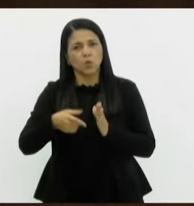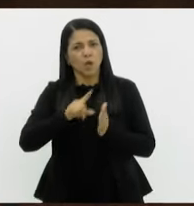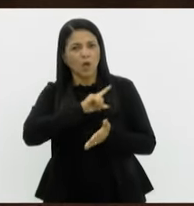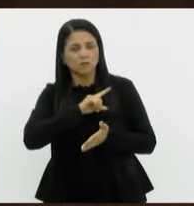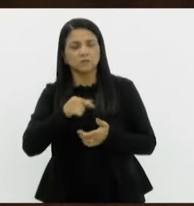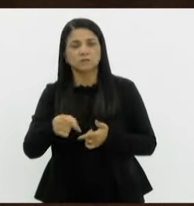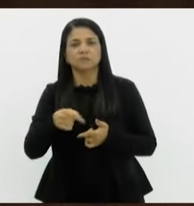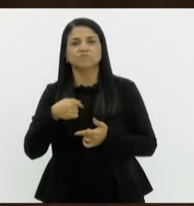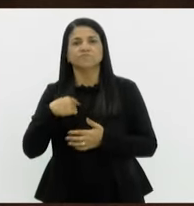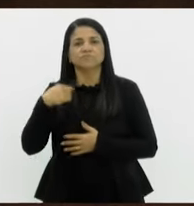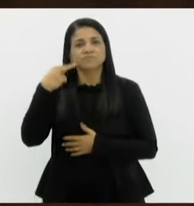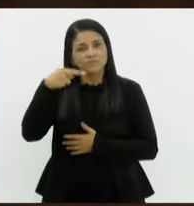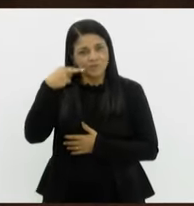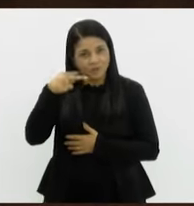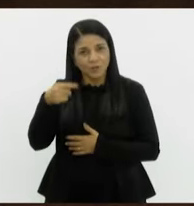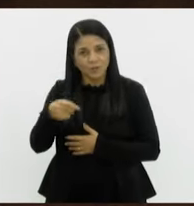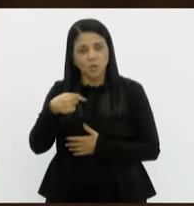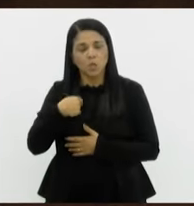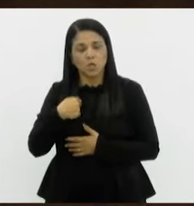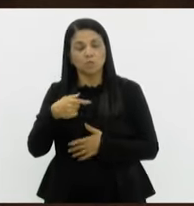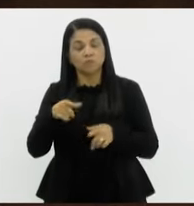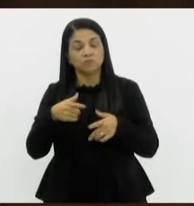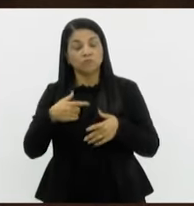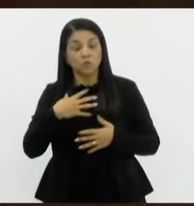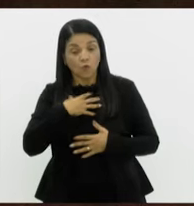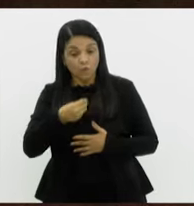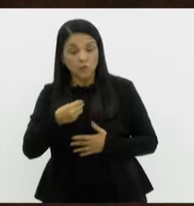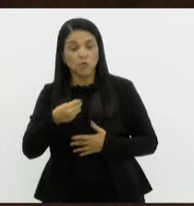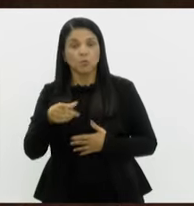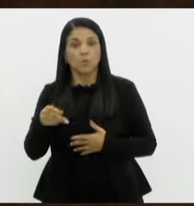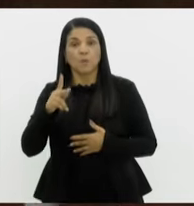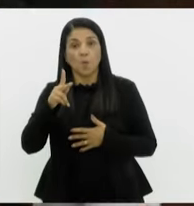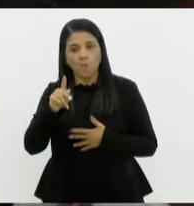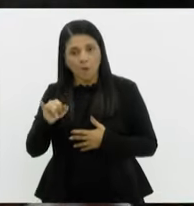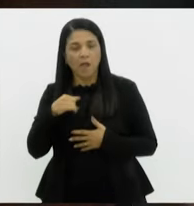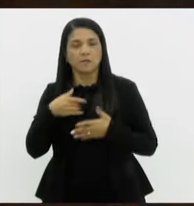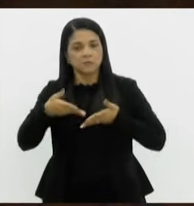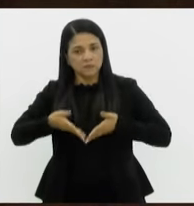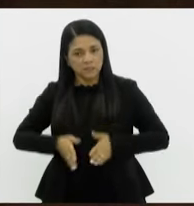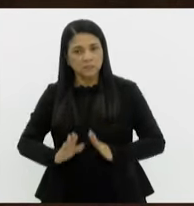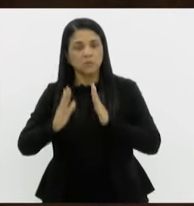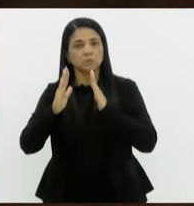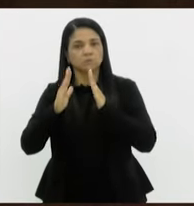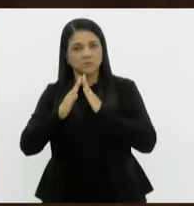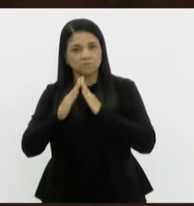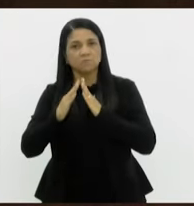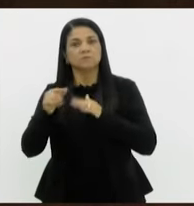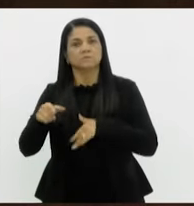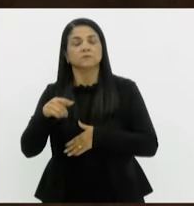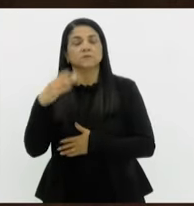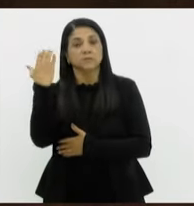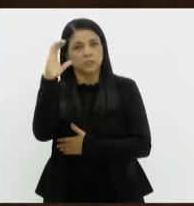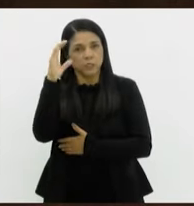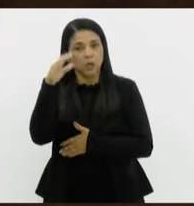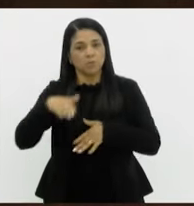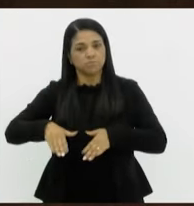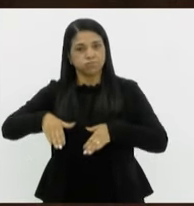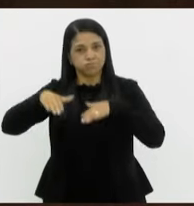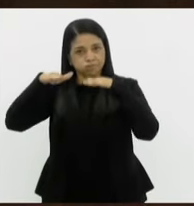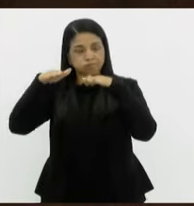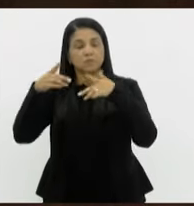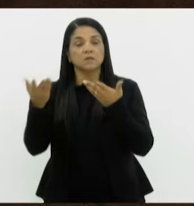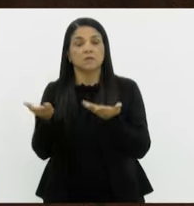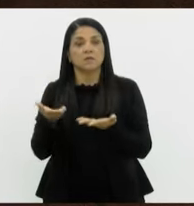esse título, e sou filho de niteroense. Meu pai é niteroense, nascido, criado na cidade de Niterói, mais